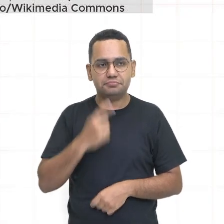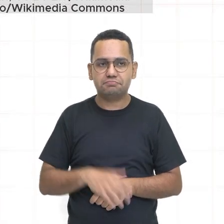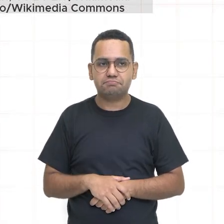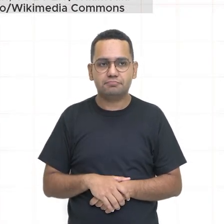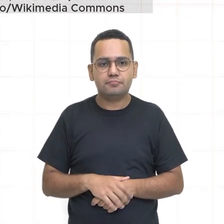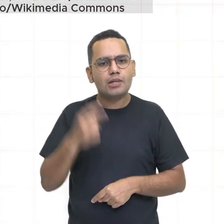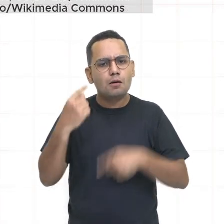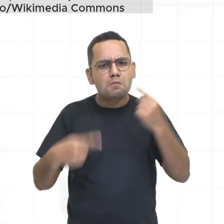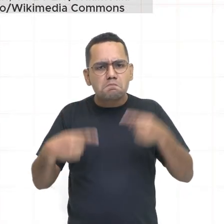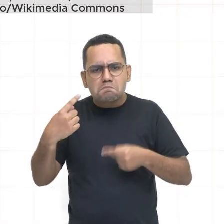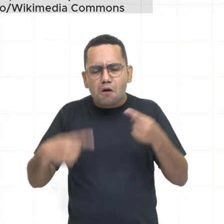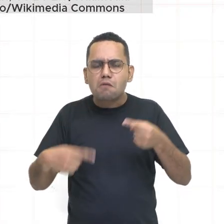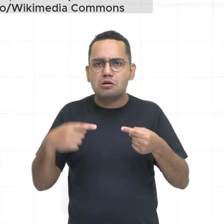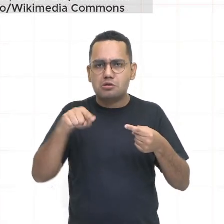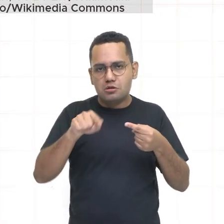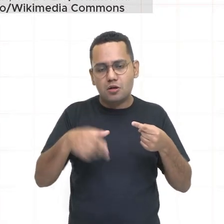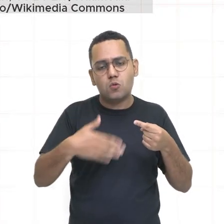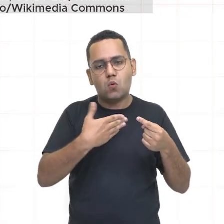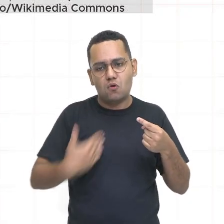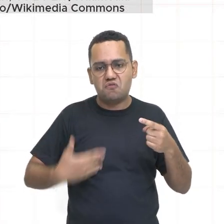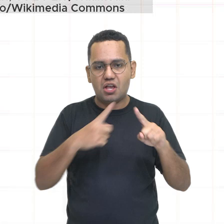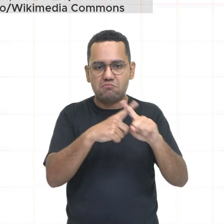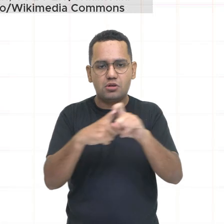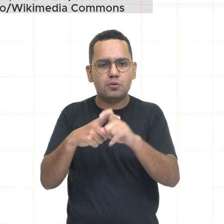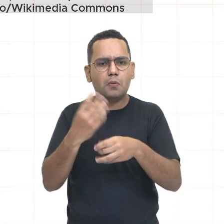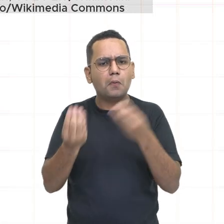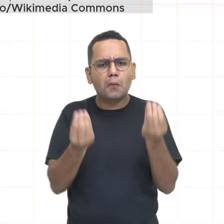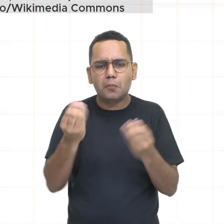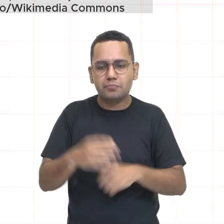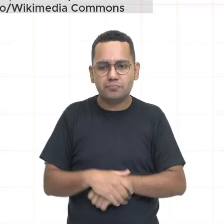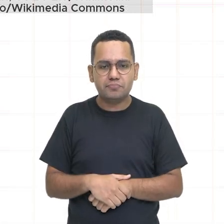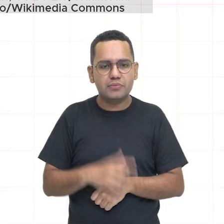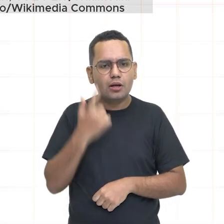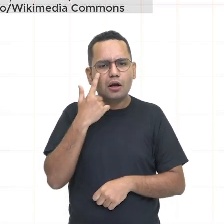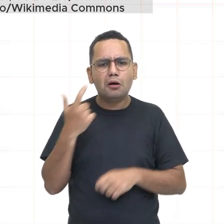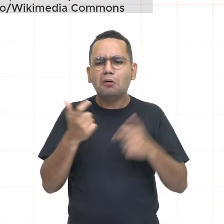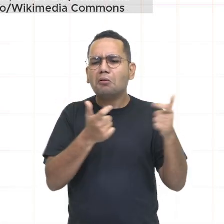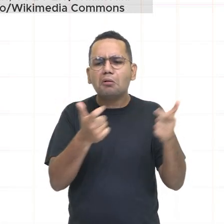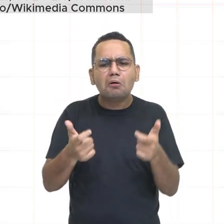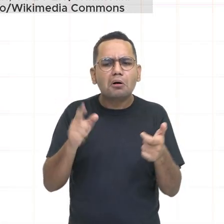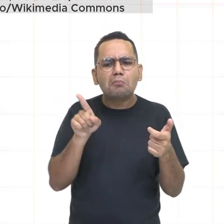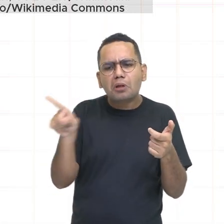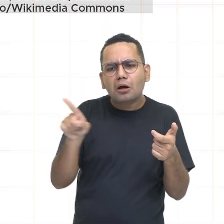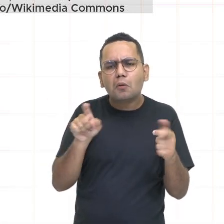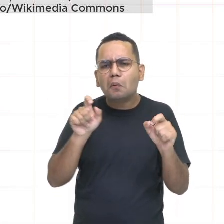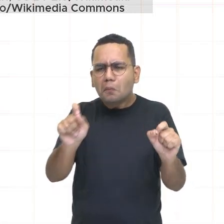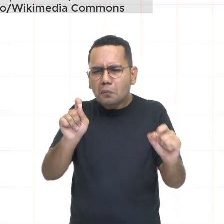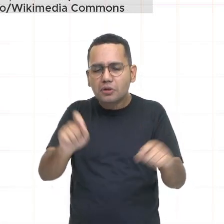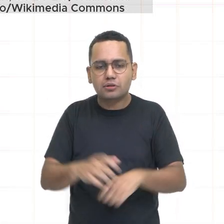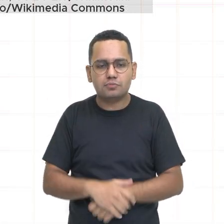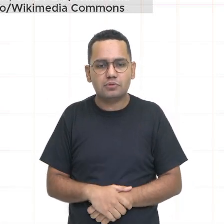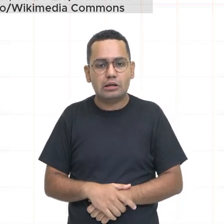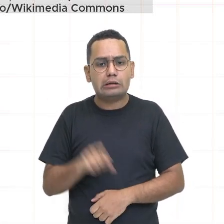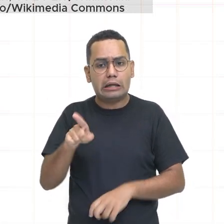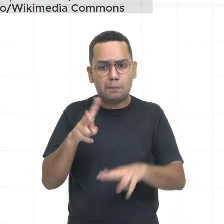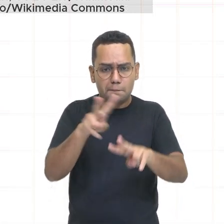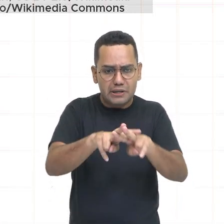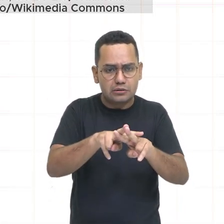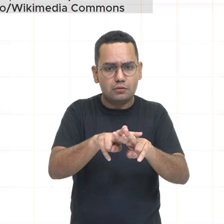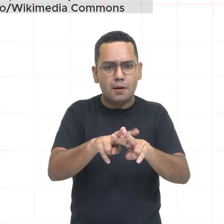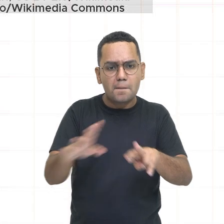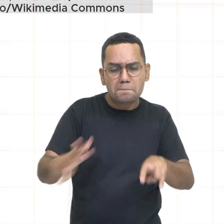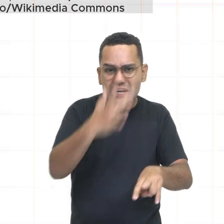elas. Campos de concentração. O que eram? Eram prisões onde eram aplicados trabalhos